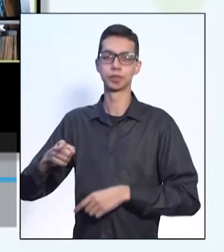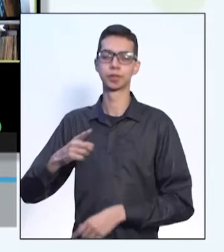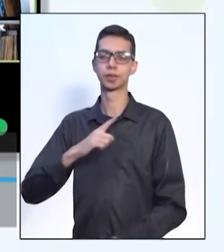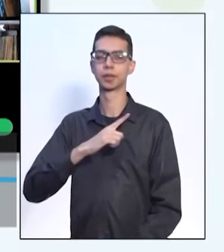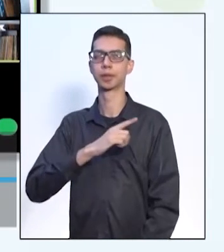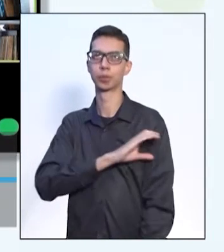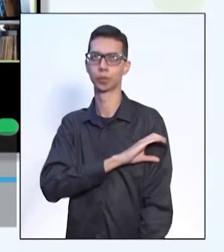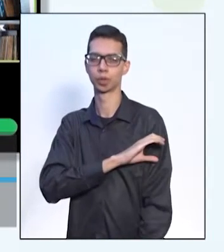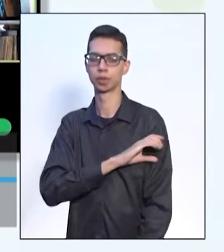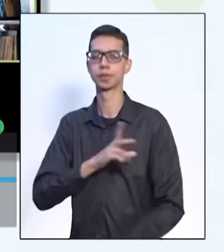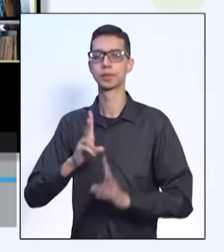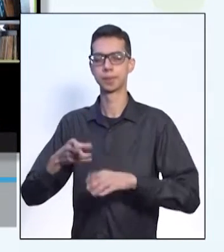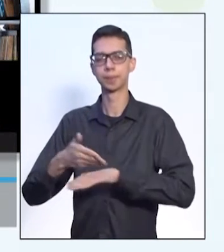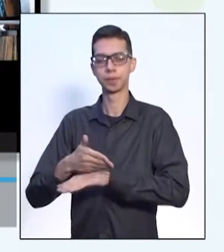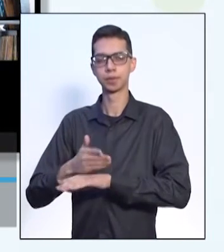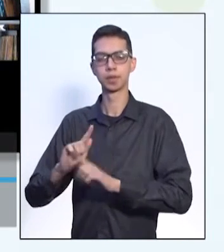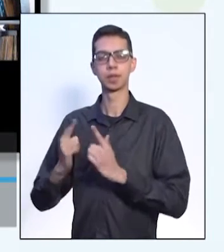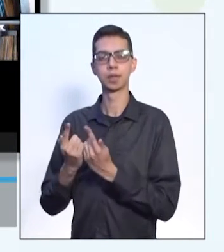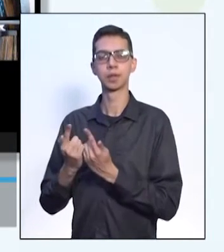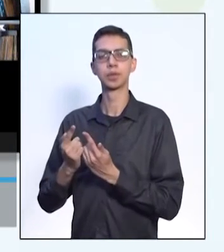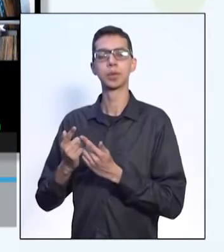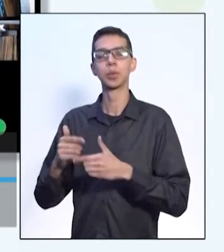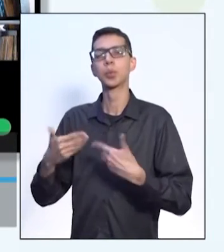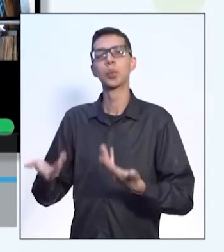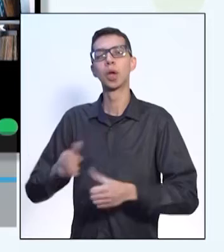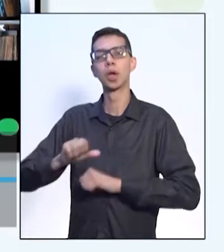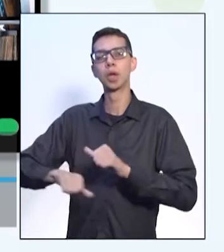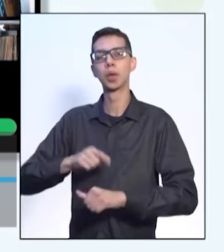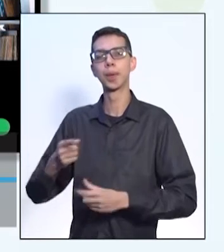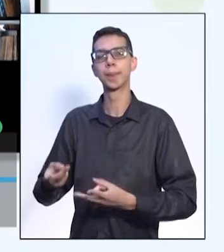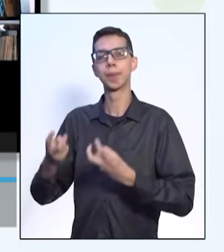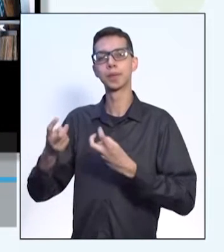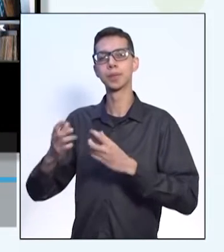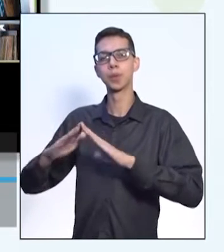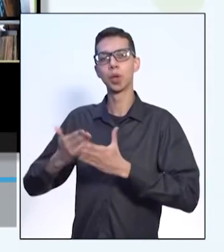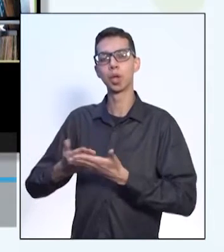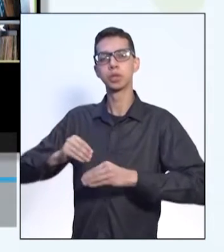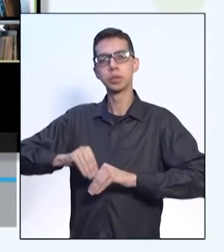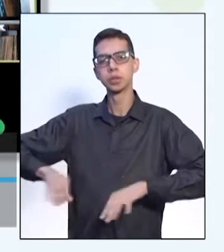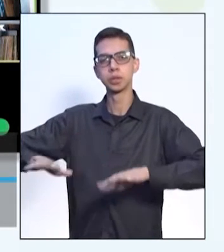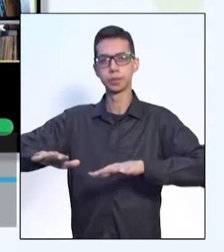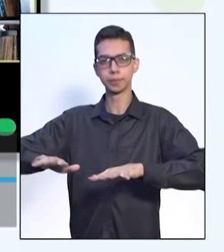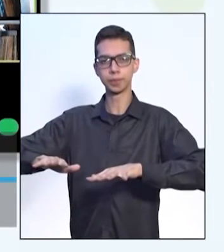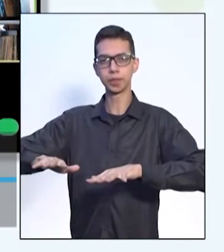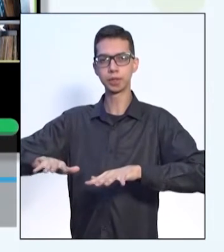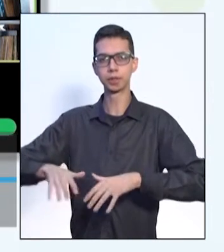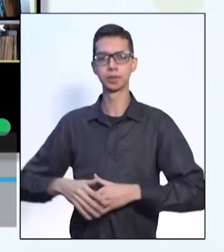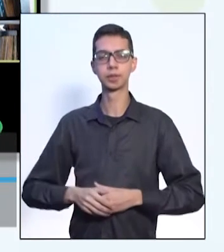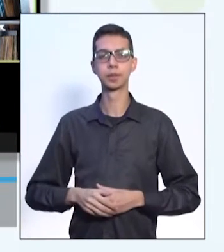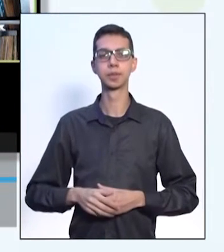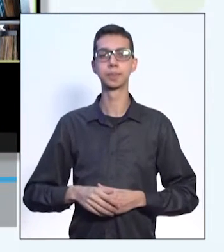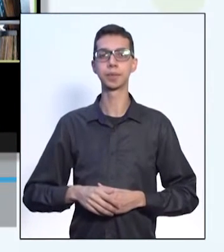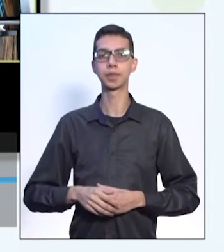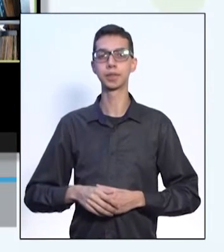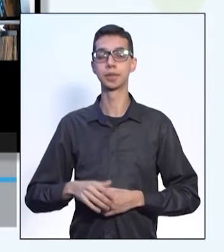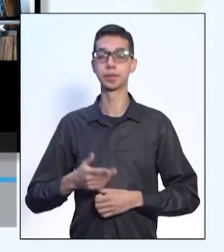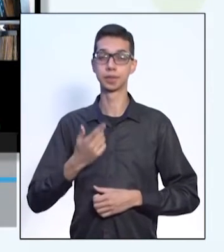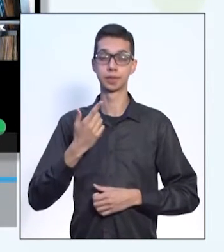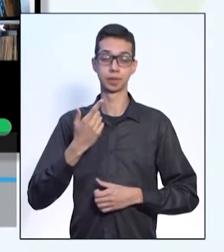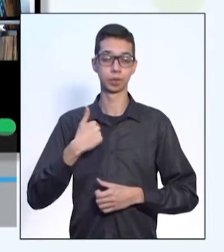inteiro participando do Grêmio, que transformações que você conseguiu levar para o seu colégio? A gente